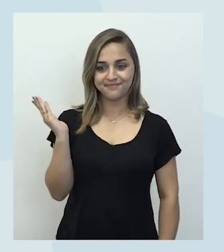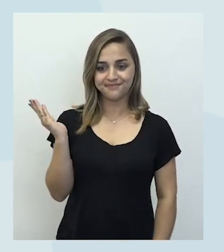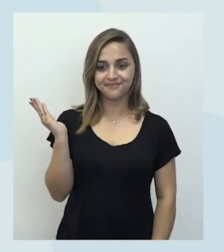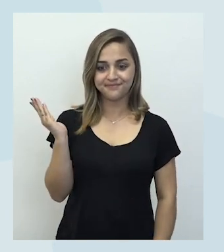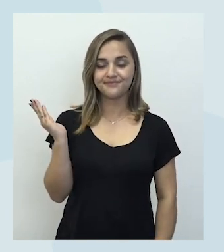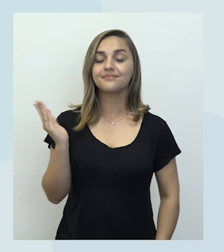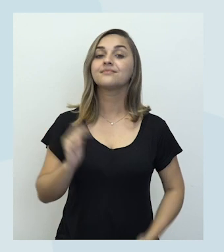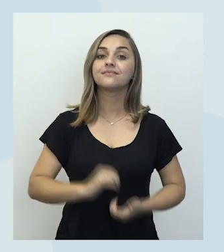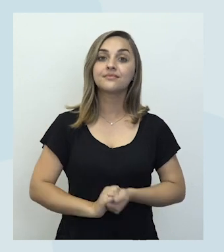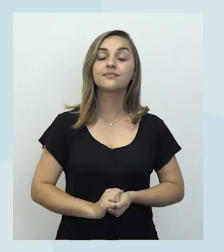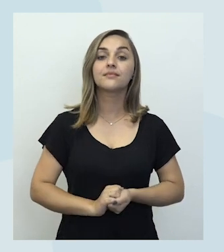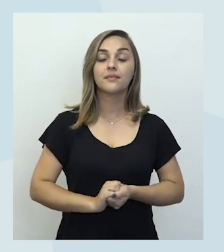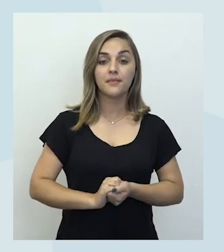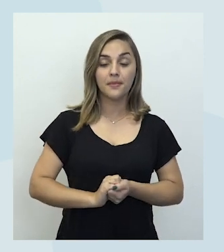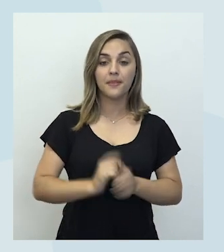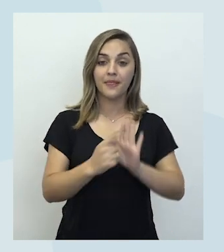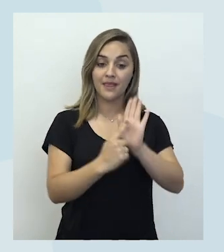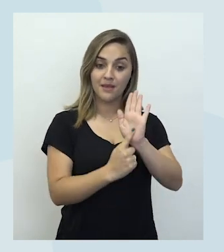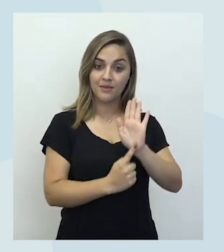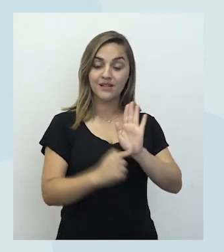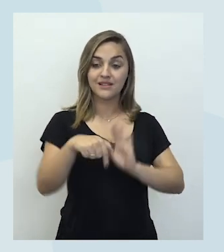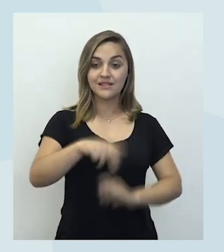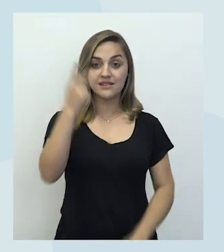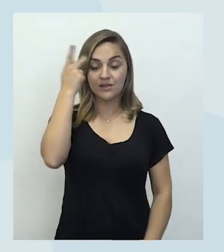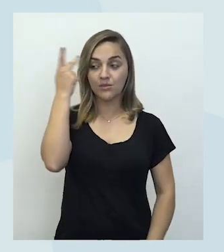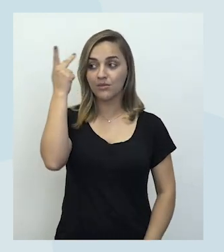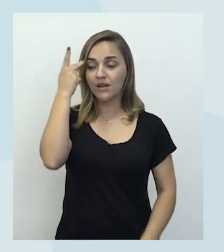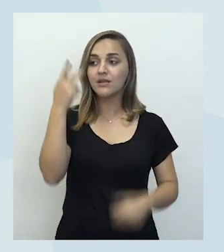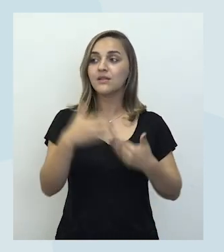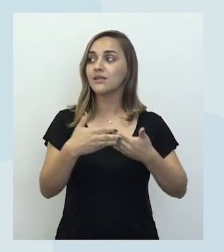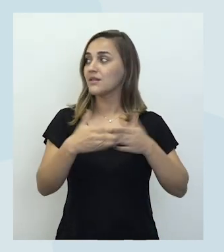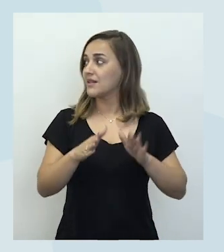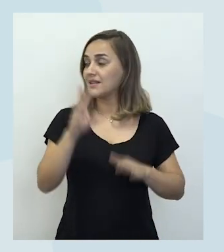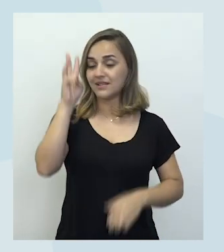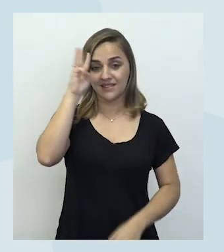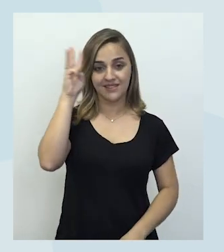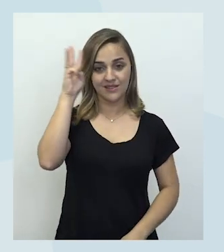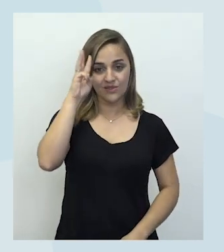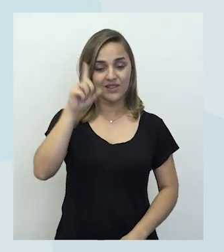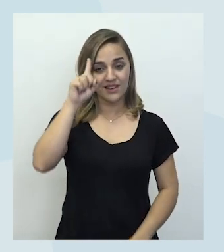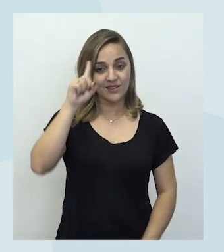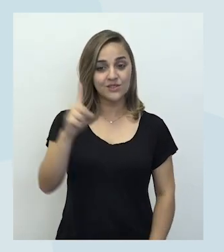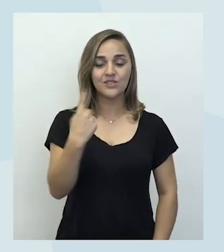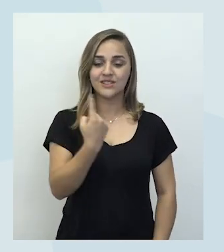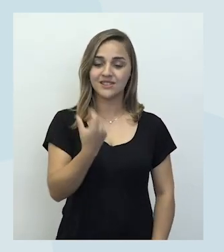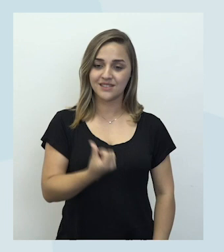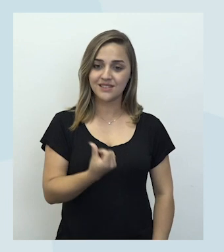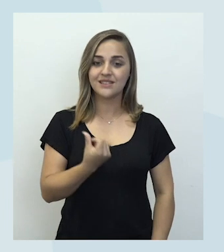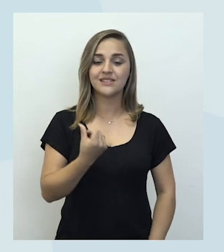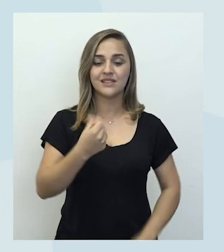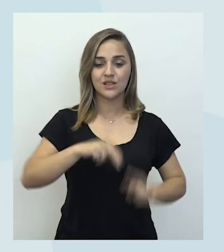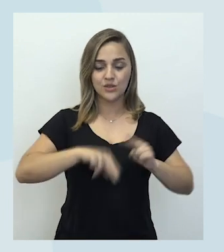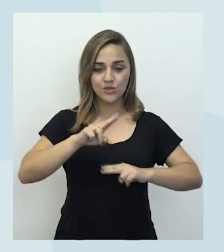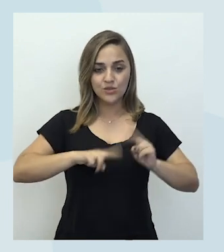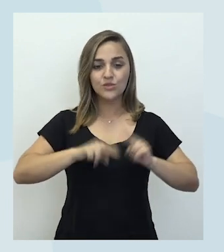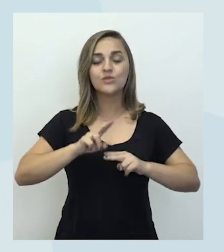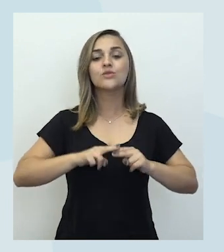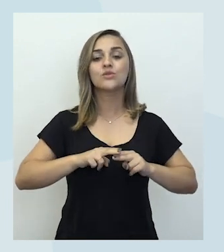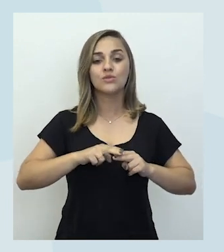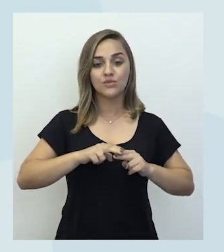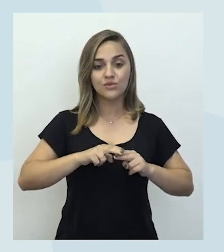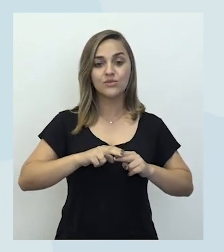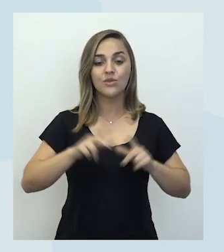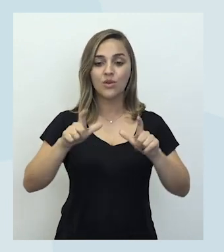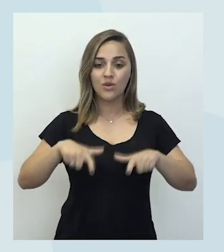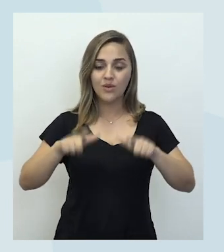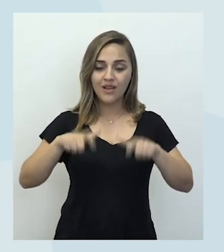América Latina em São Paulo inaugura na próxima terça-feira, dia 16 de junho, o Belas Artes Drive-In, espaço destinado à exibição de filmes em que